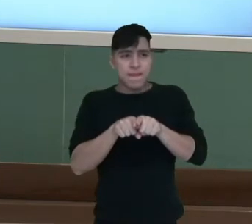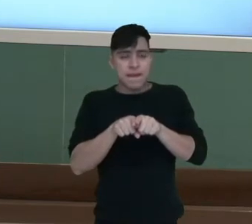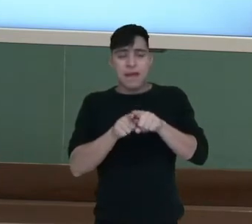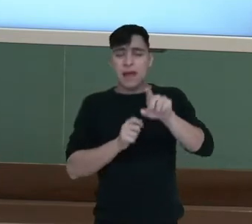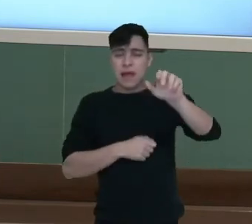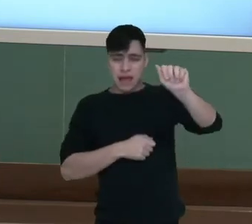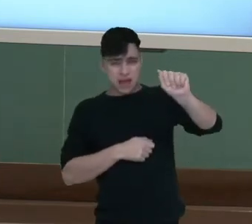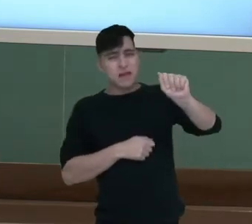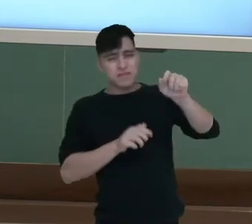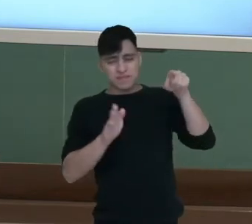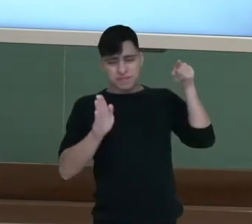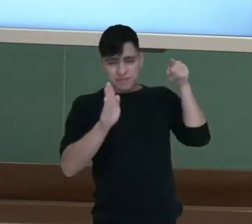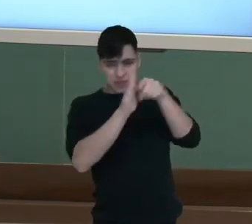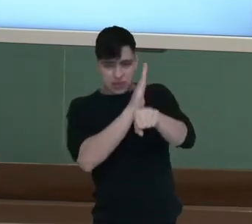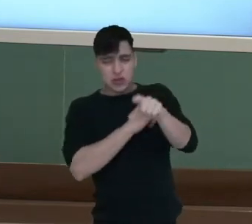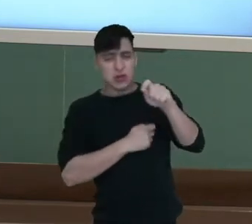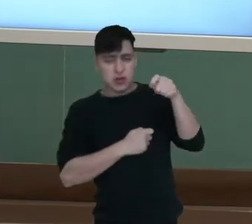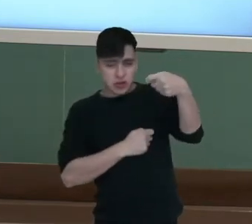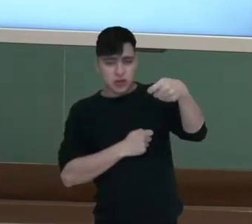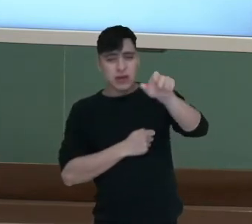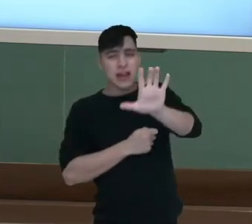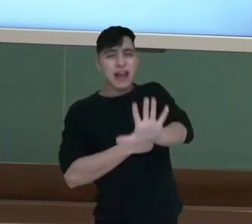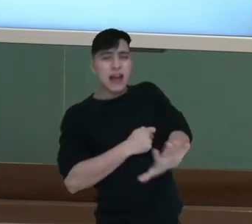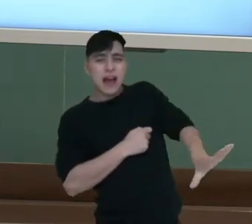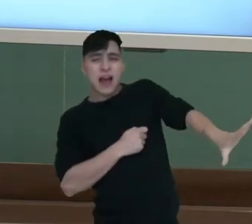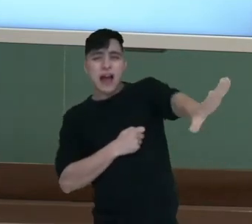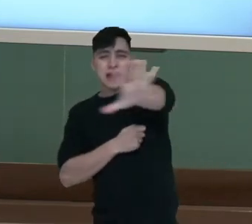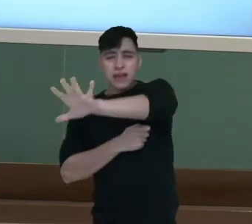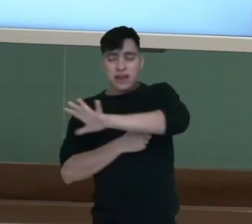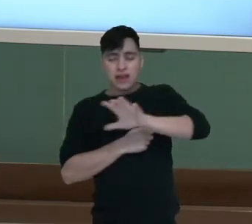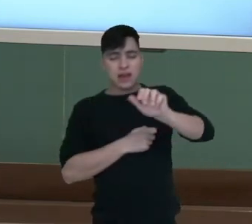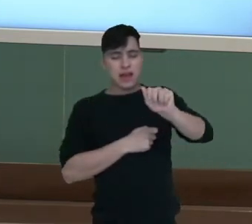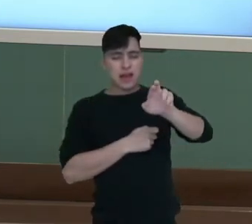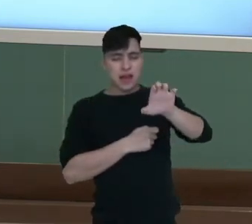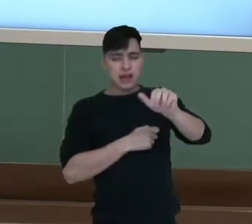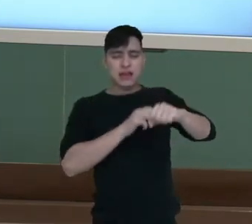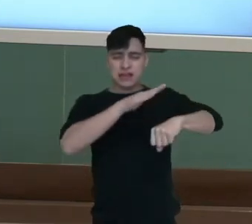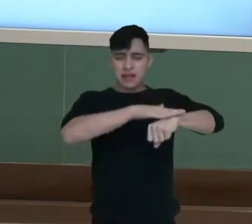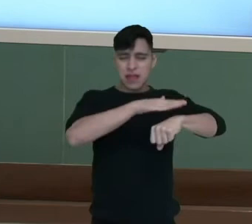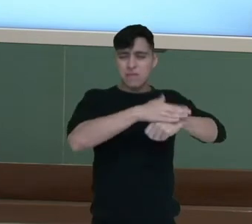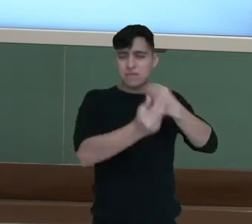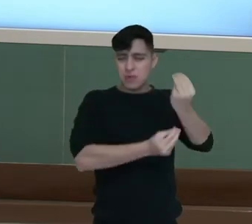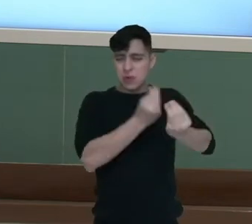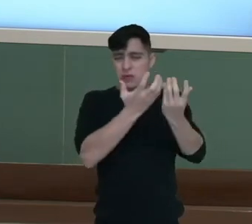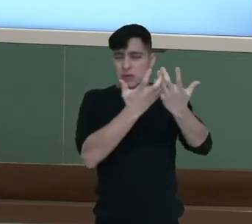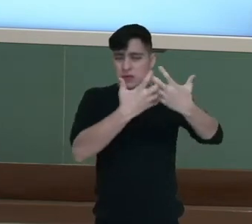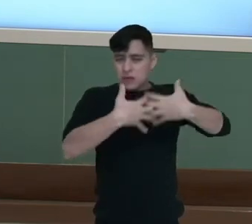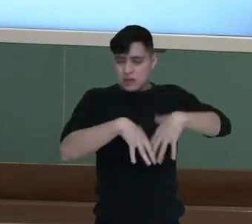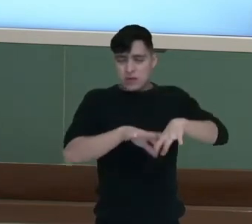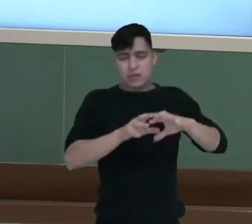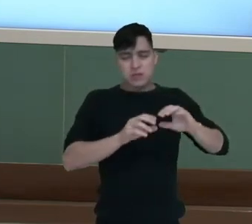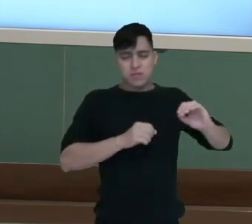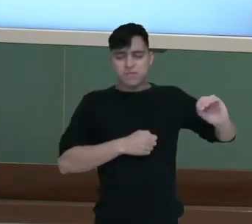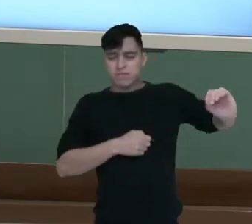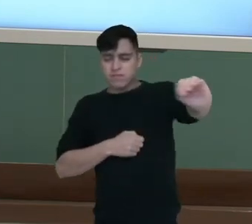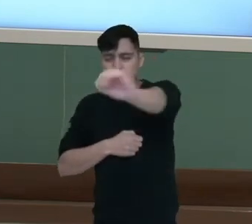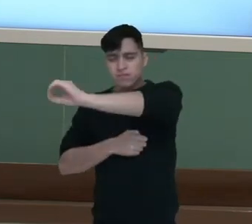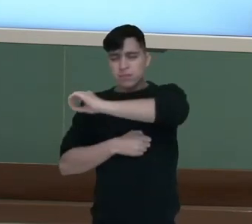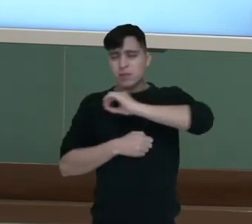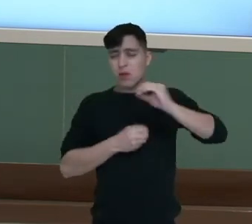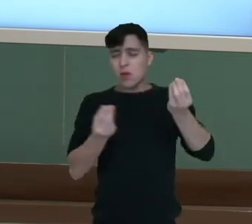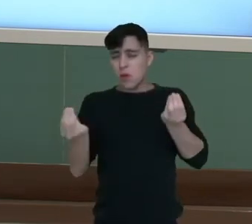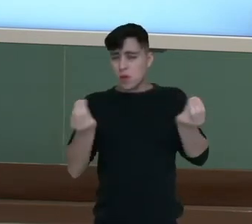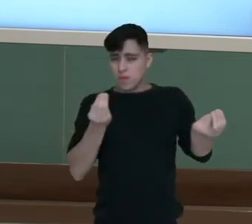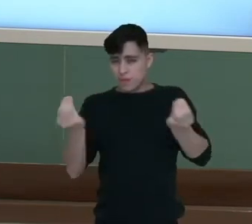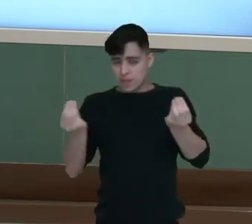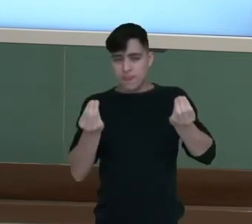pergunta A, né? Ele está falando sobre a questão da área e ele fala com relação aos tempos ali, né? Essas distâncias percorridas, como é que fica?